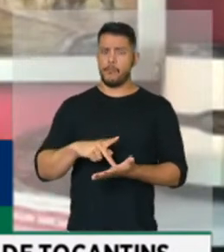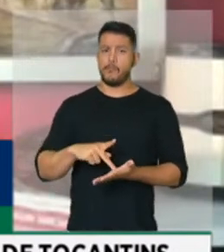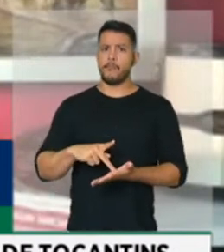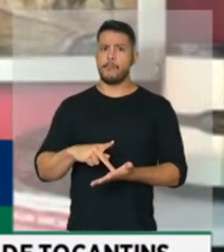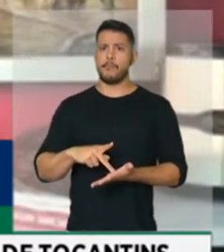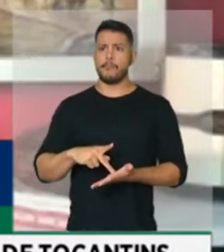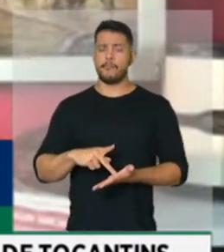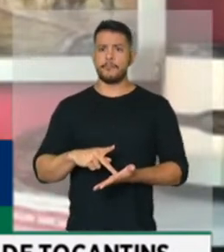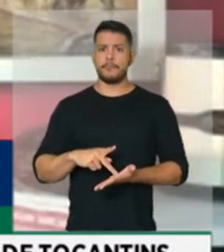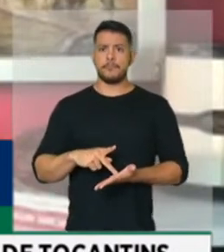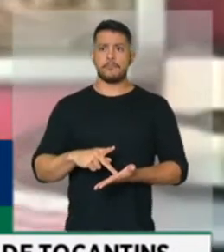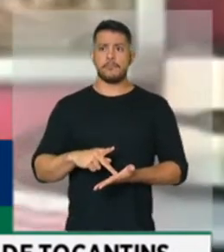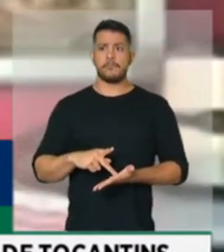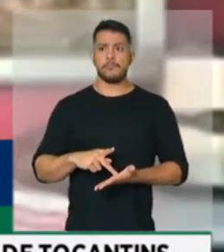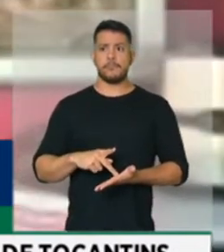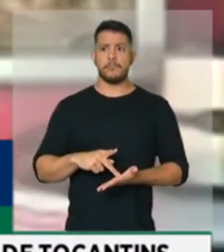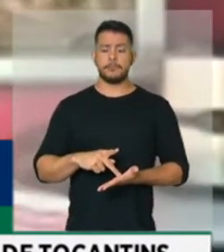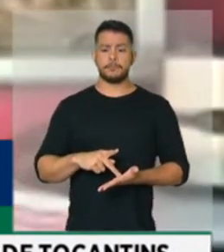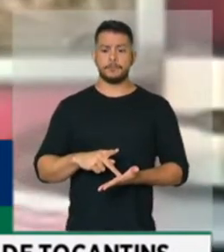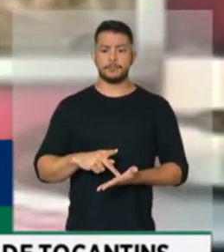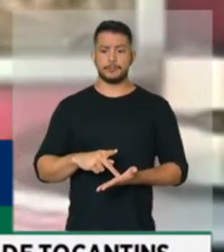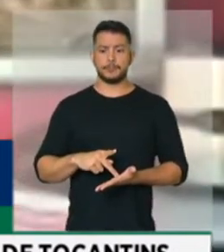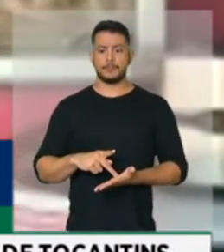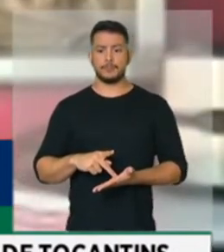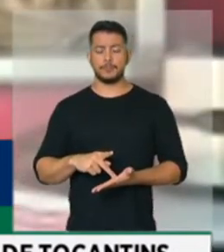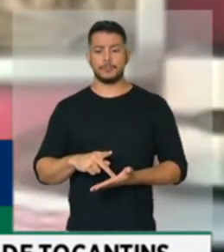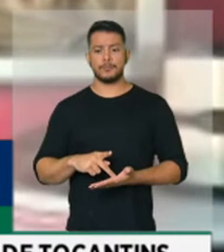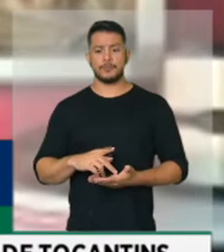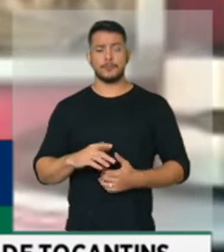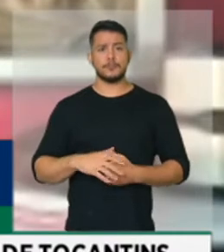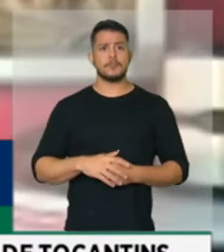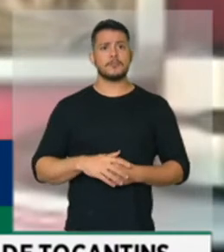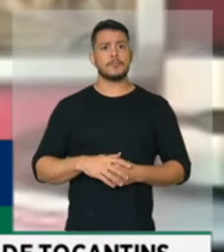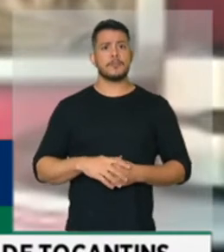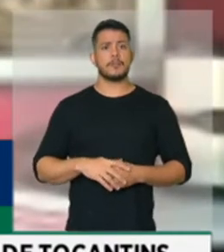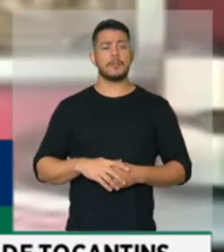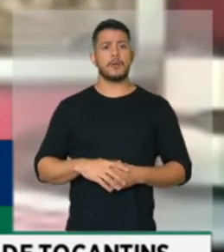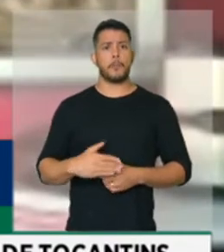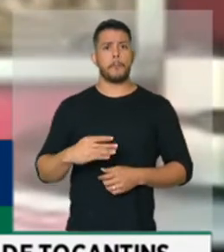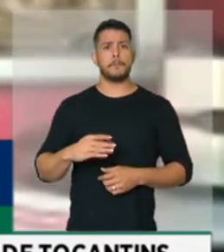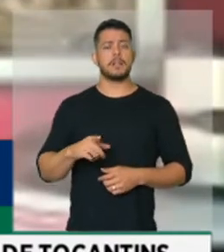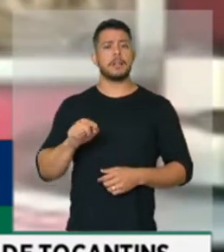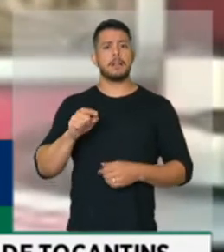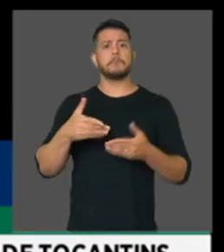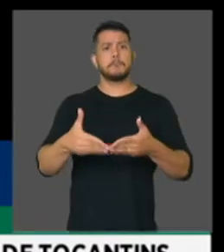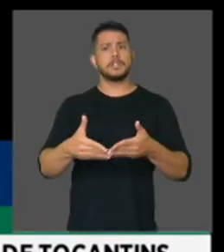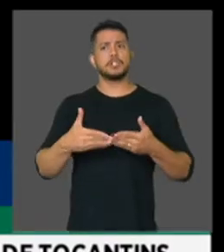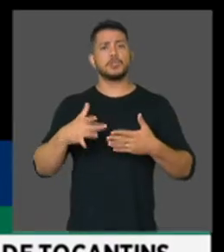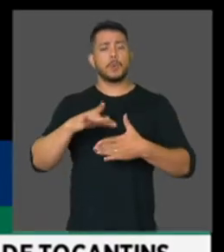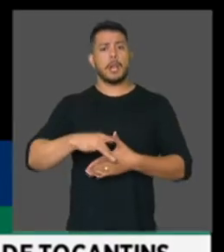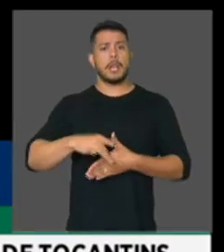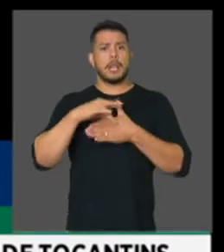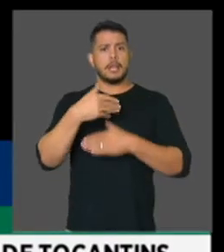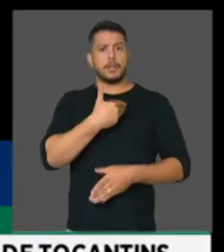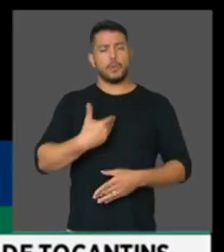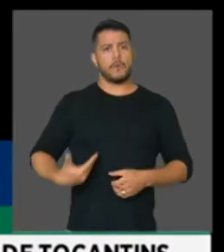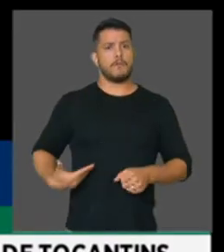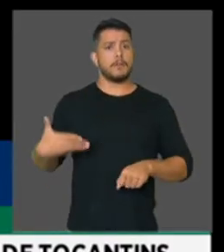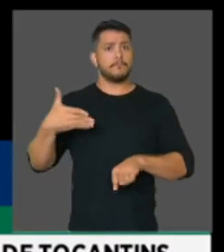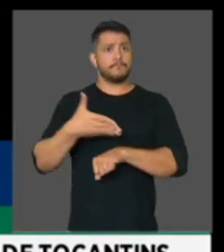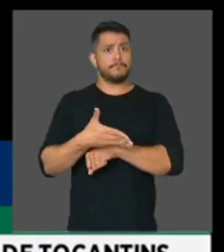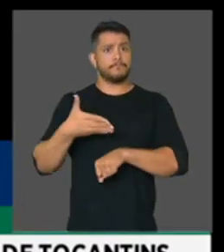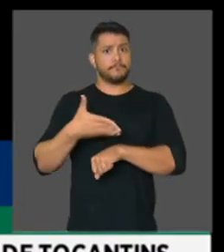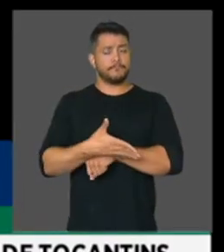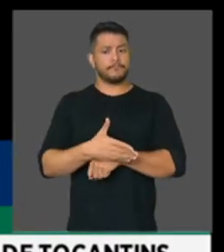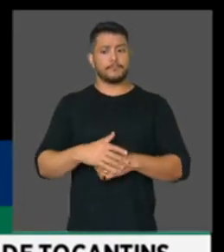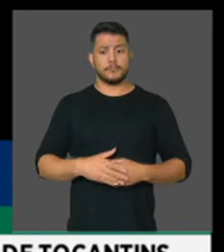Luiz Miranda, a participação, inclusive, do líder do seu governo. Então, é uma situação que as pessoas... É por